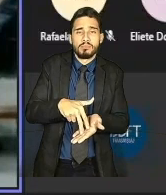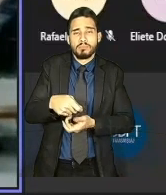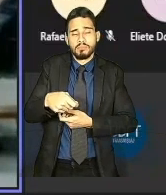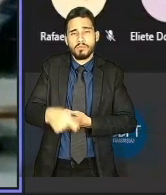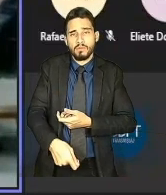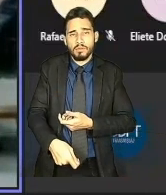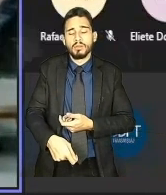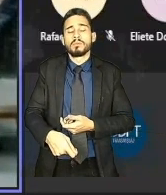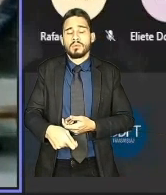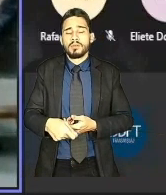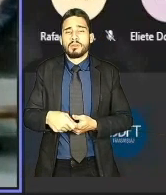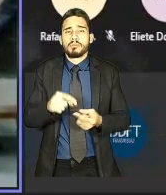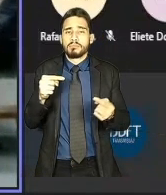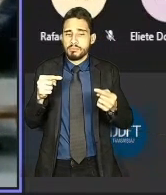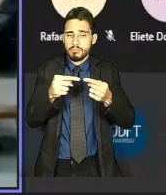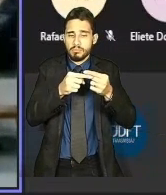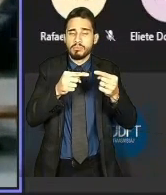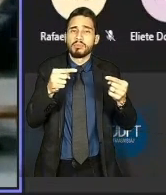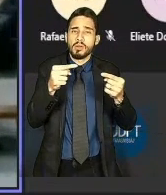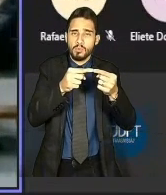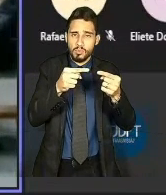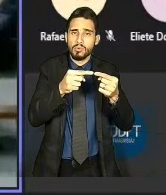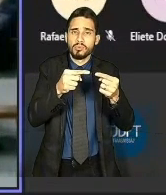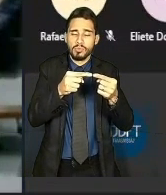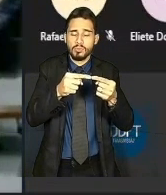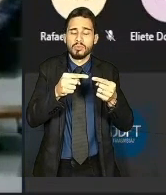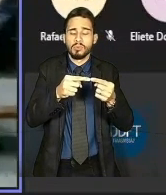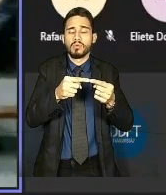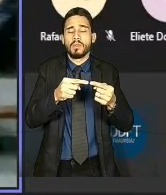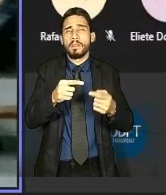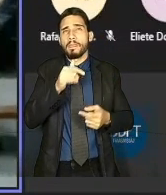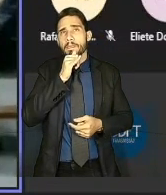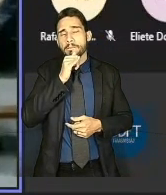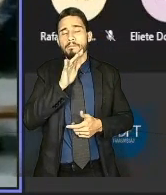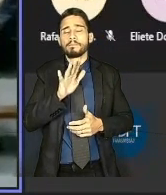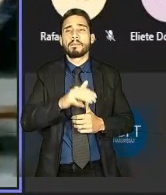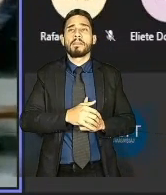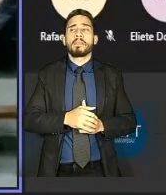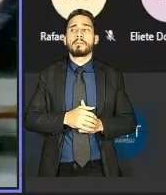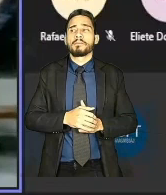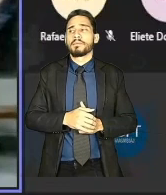me posicionado de acordo com